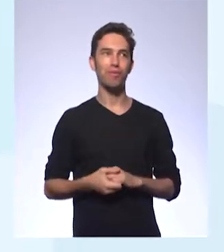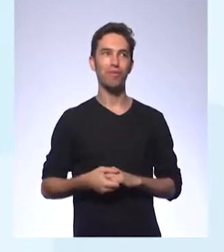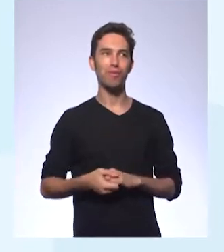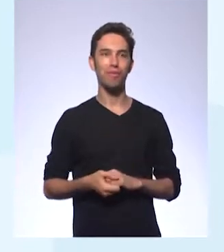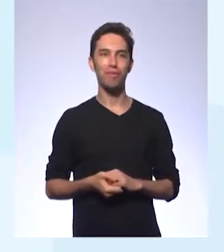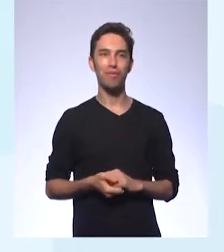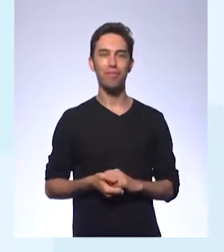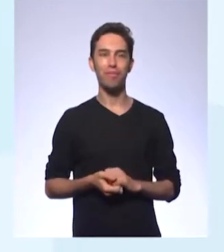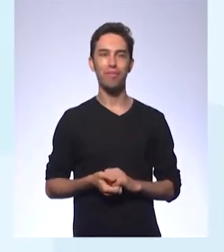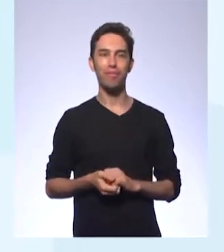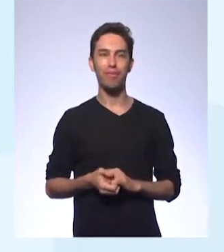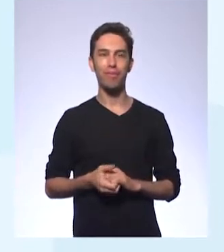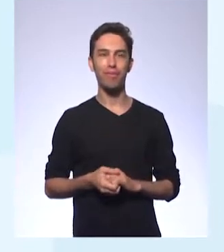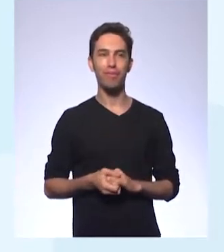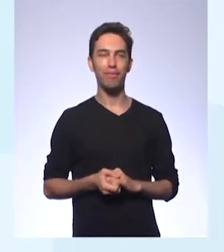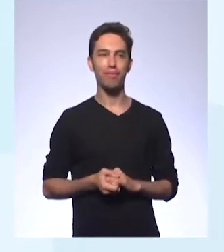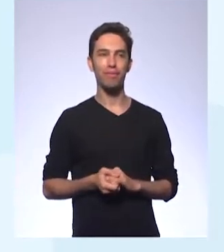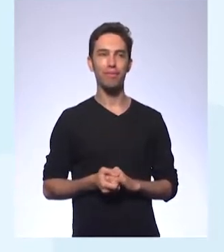Isso, vamos lá.